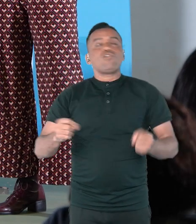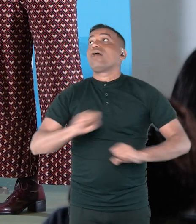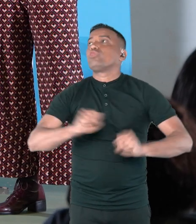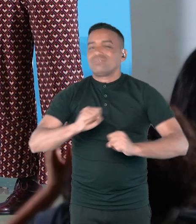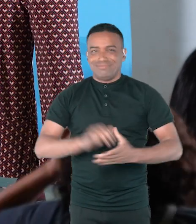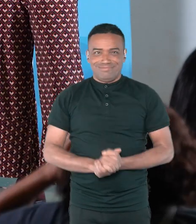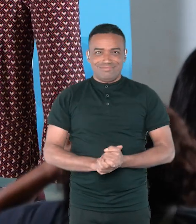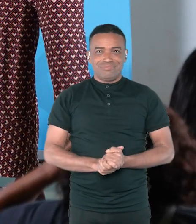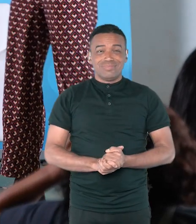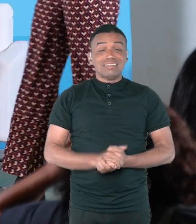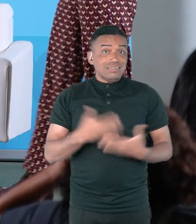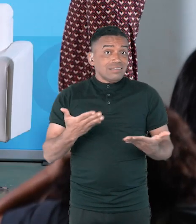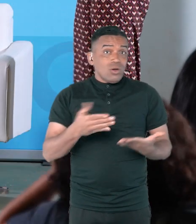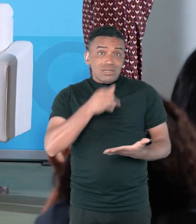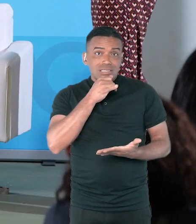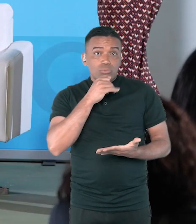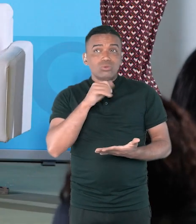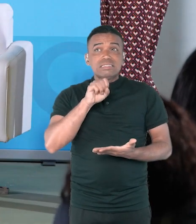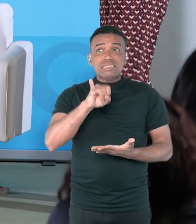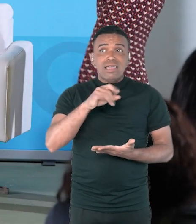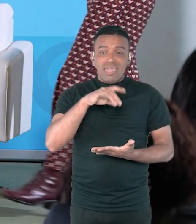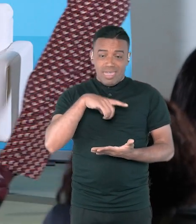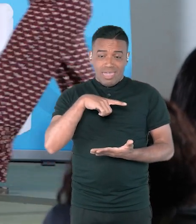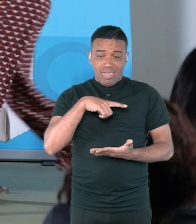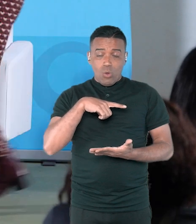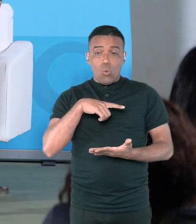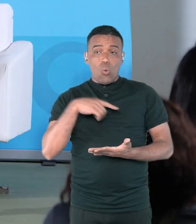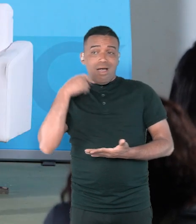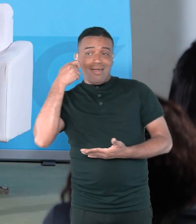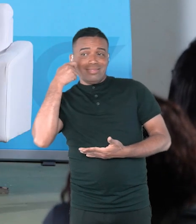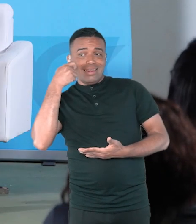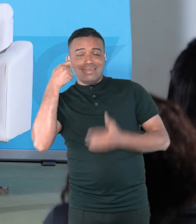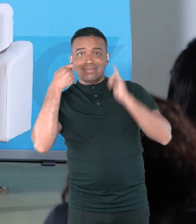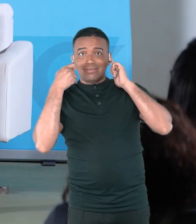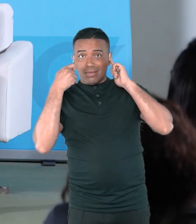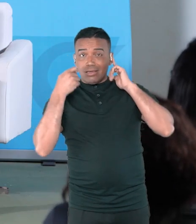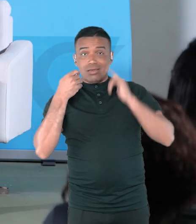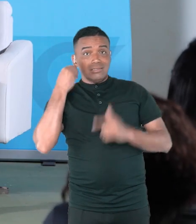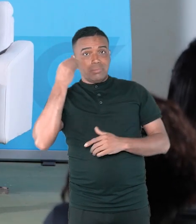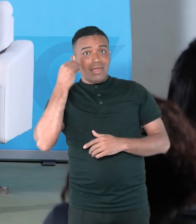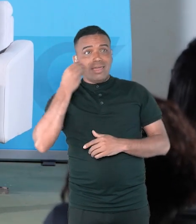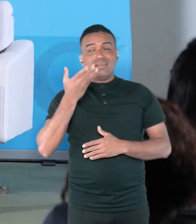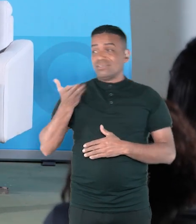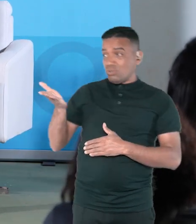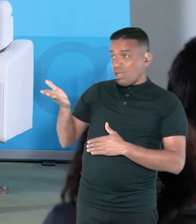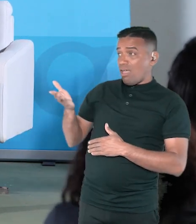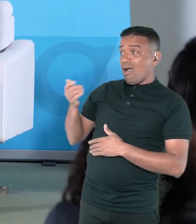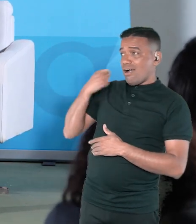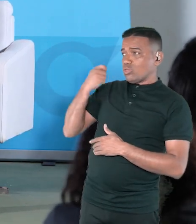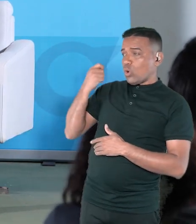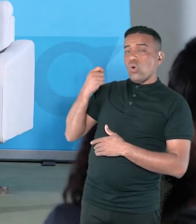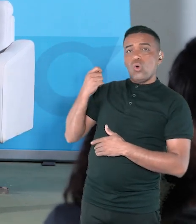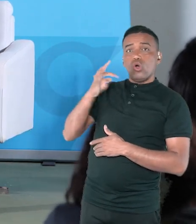Será que o que nós vivemos aqui, o que eu vivi aqui como ator, como ator, como atriz, você viveu como ator, eu